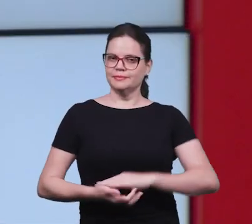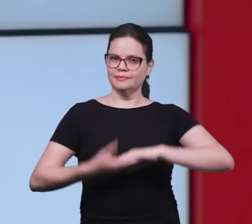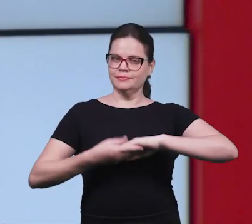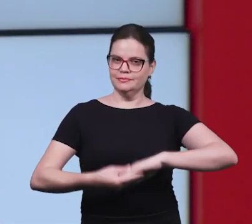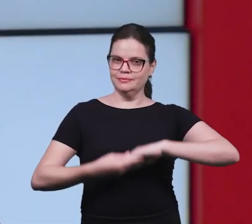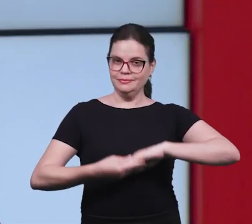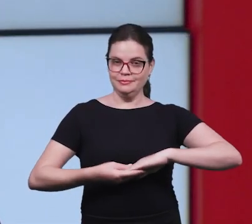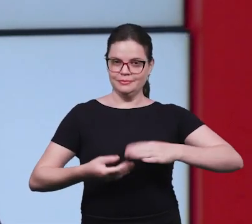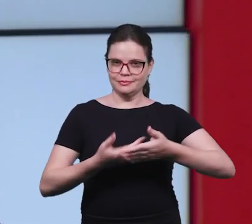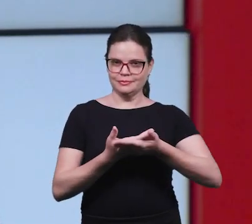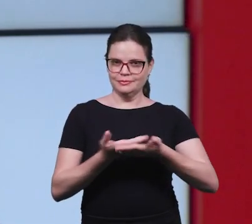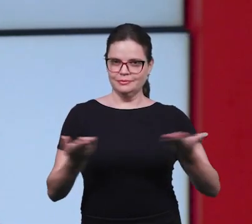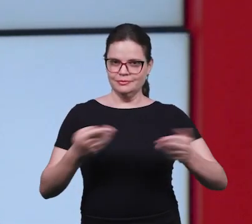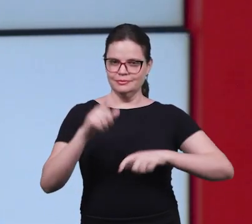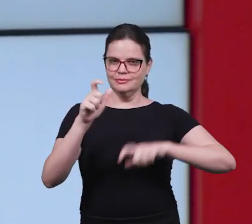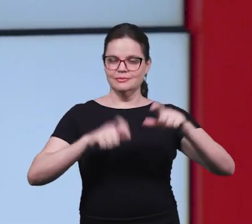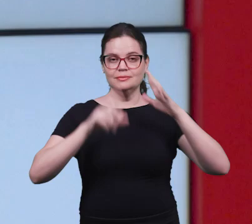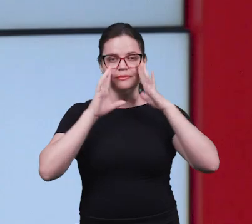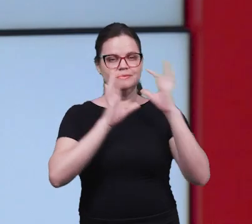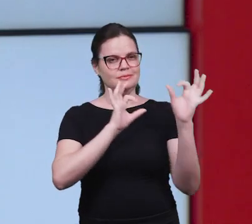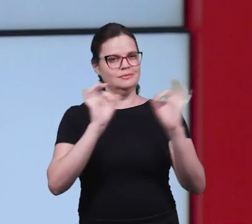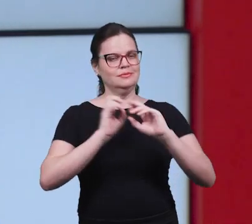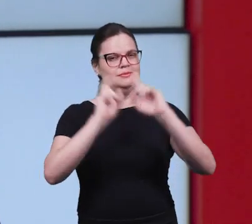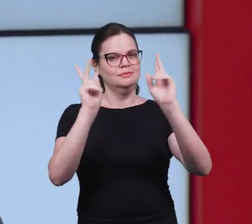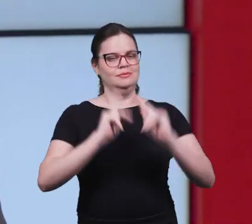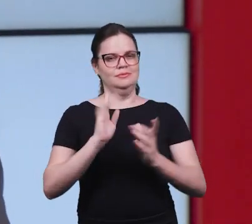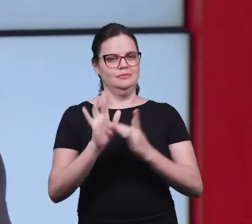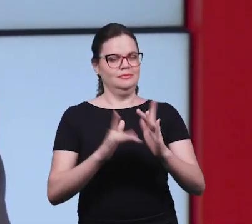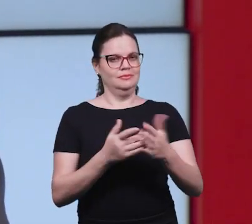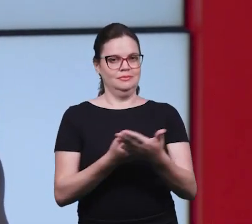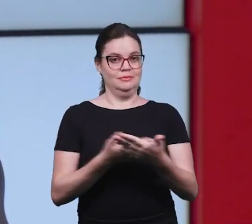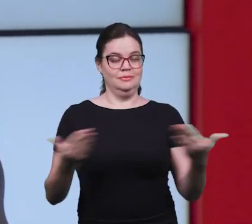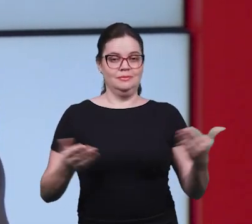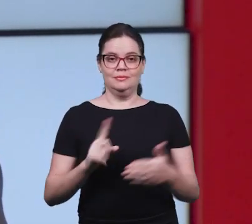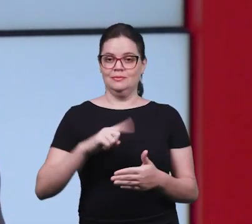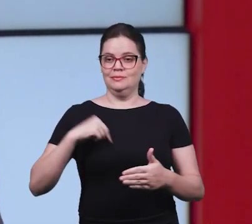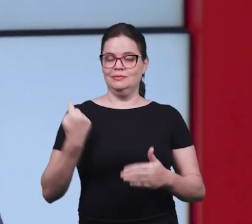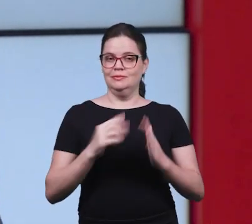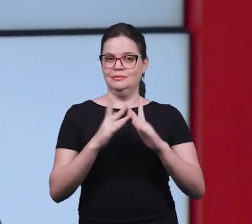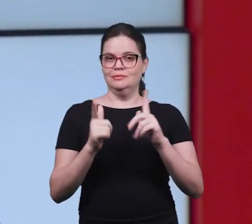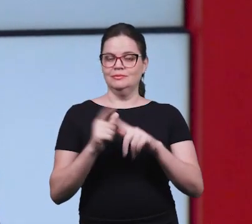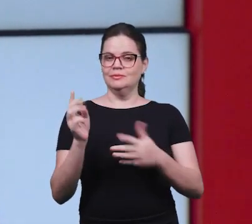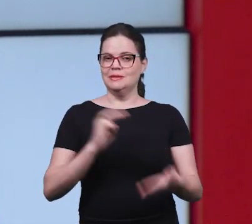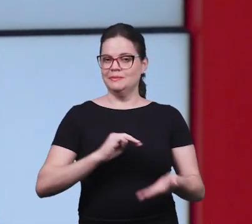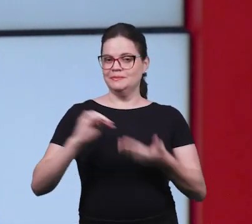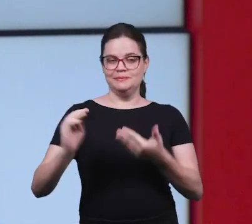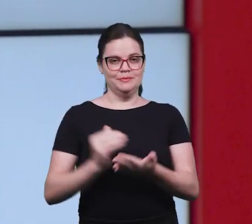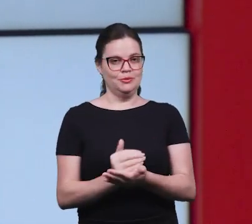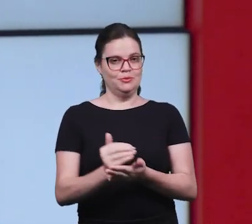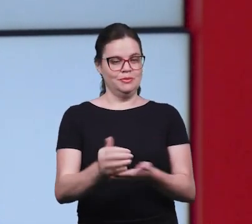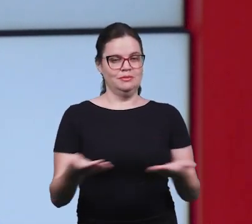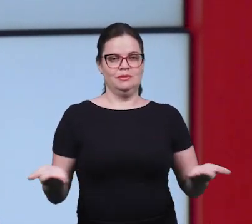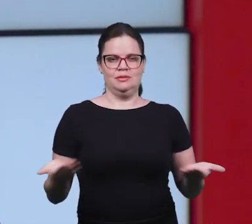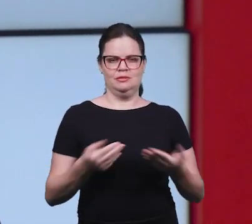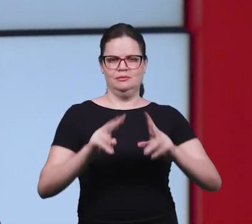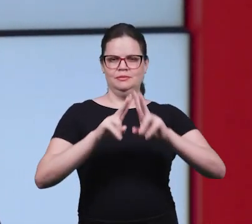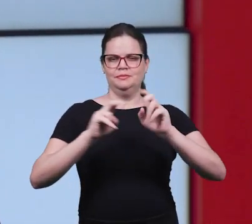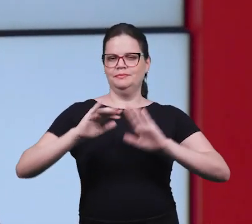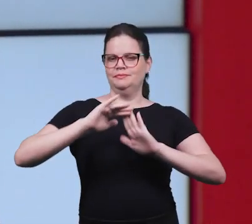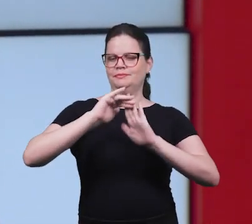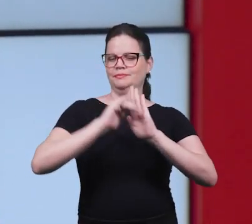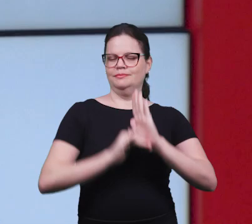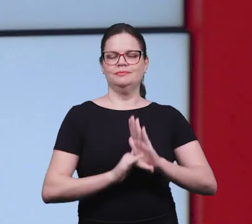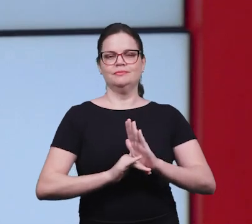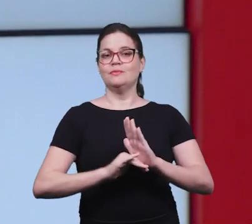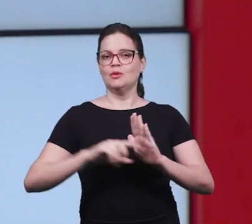Eu saúdo todos os que nos assistem com a paz do Senhor Jesus. Nós somos a Igreja Cristã Maranata, estamos começando agora o nosso programa,